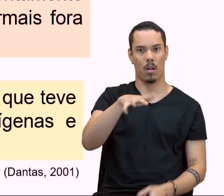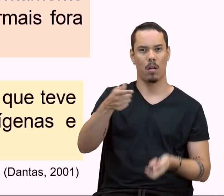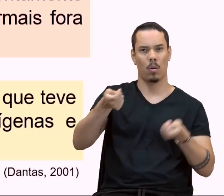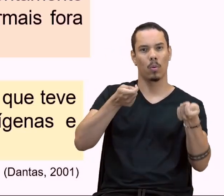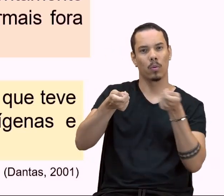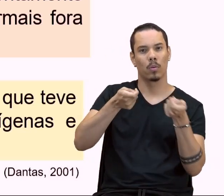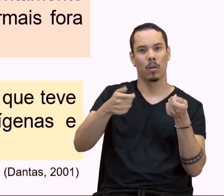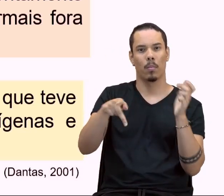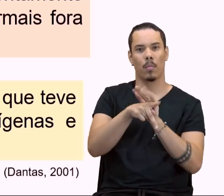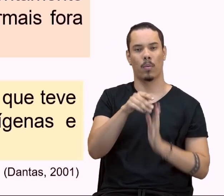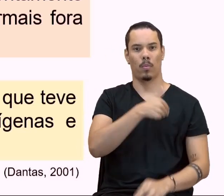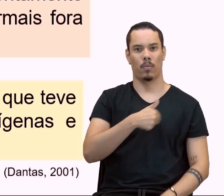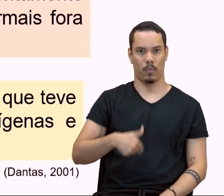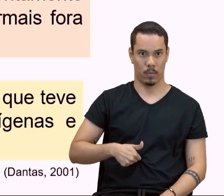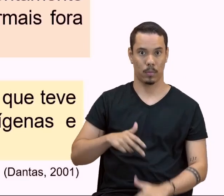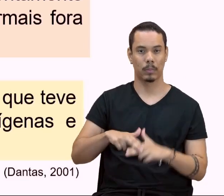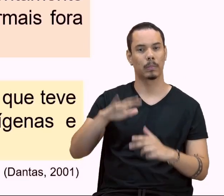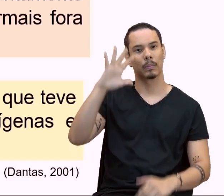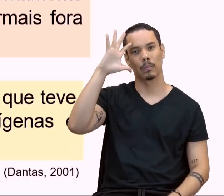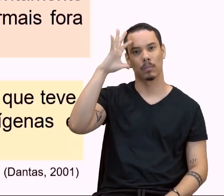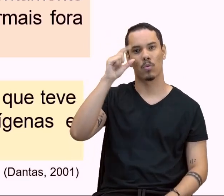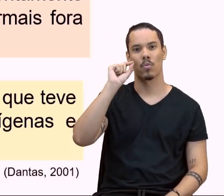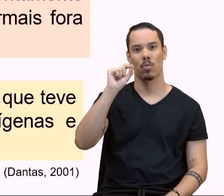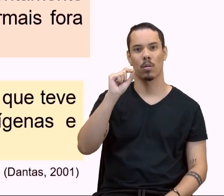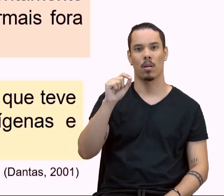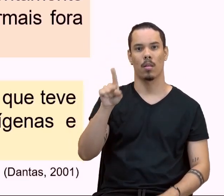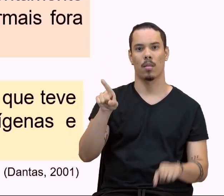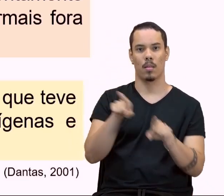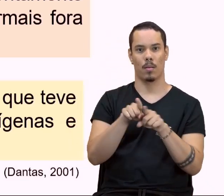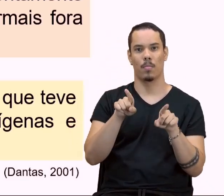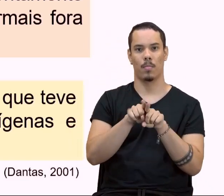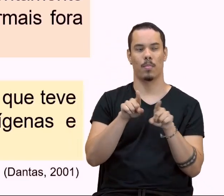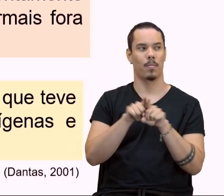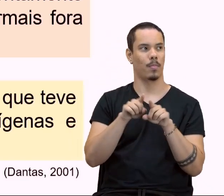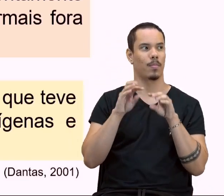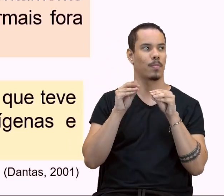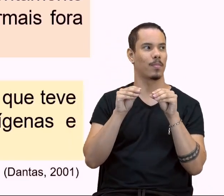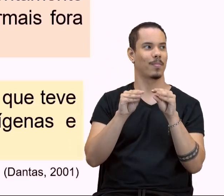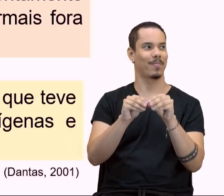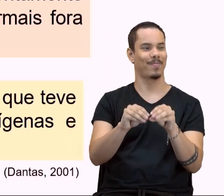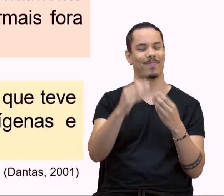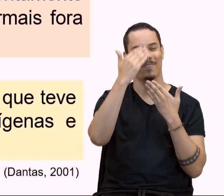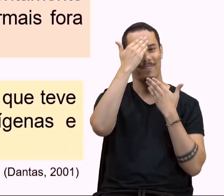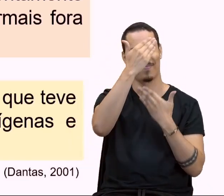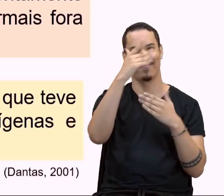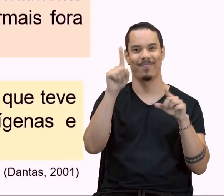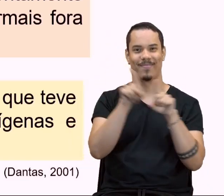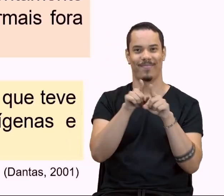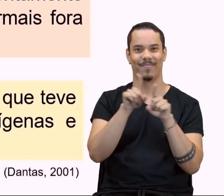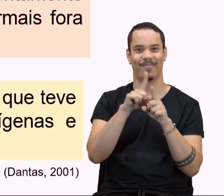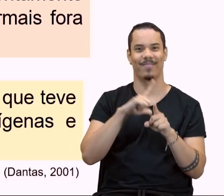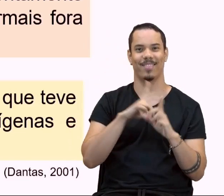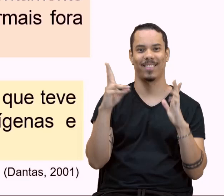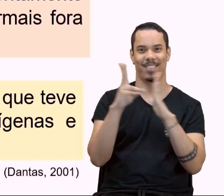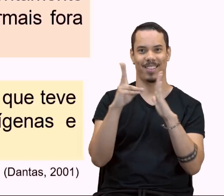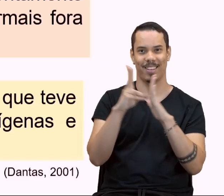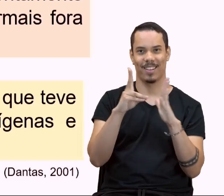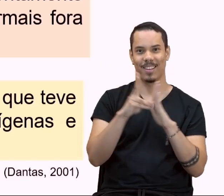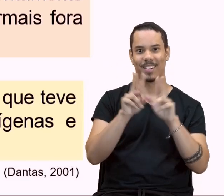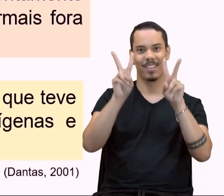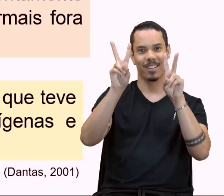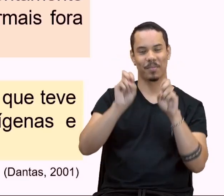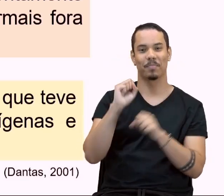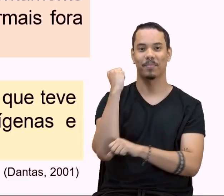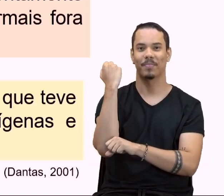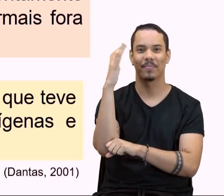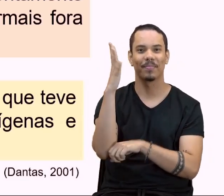governo. Isso resultou em um surto de desmatamento que teve um grande impacto sobre os povos indígenas, sobre o meio ambiente.